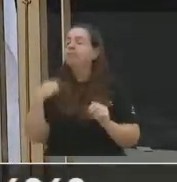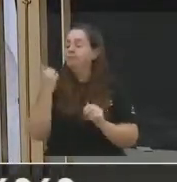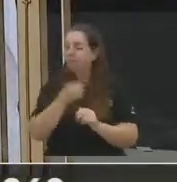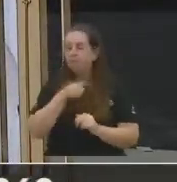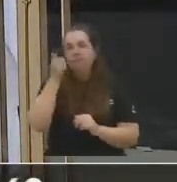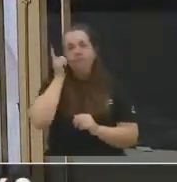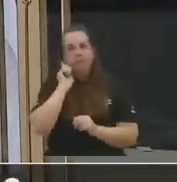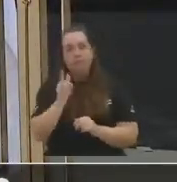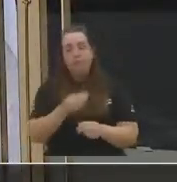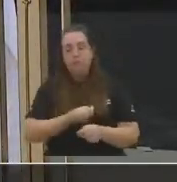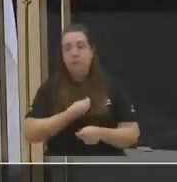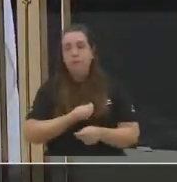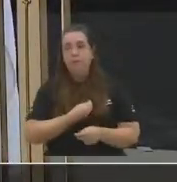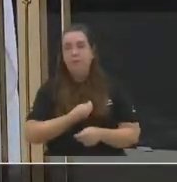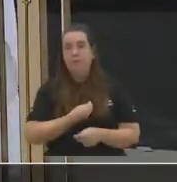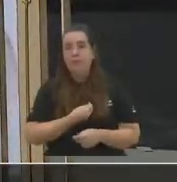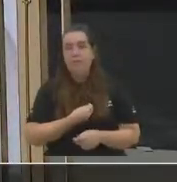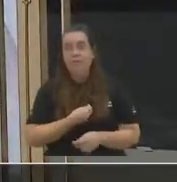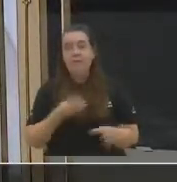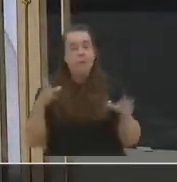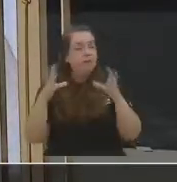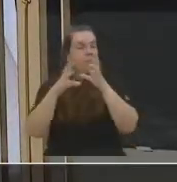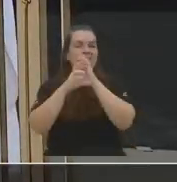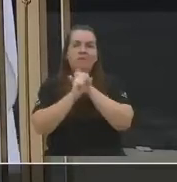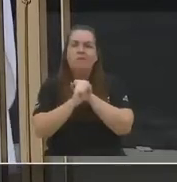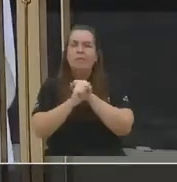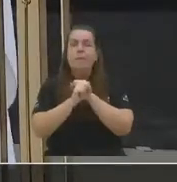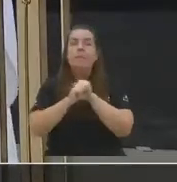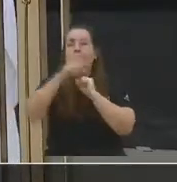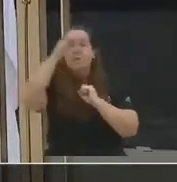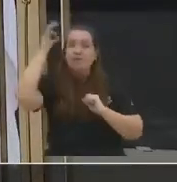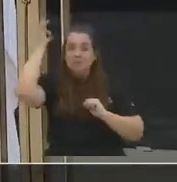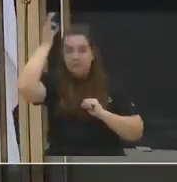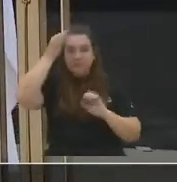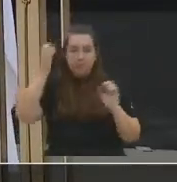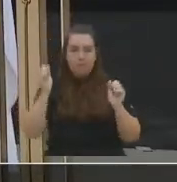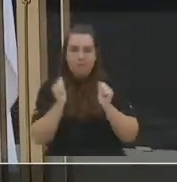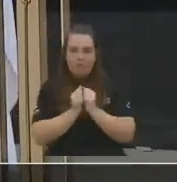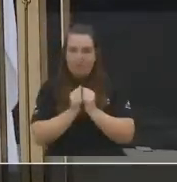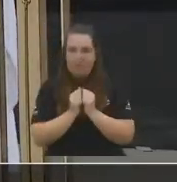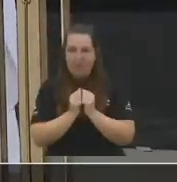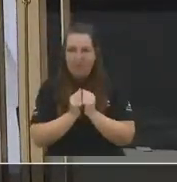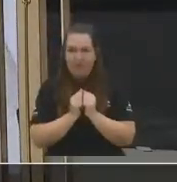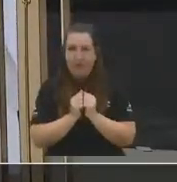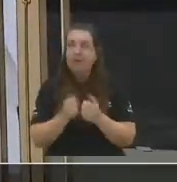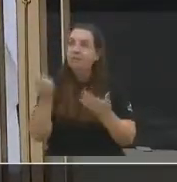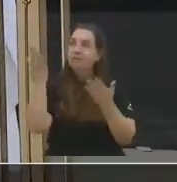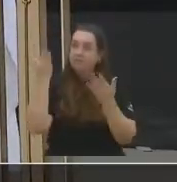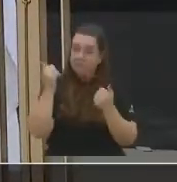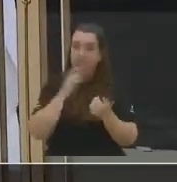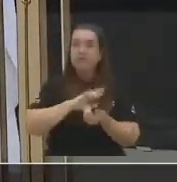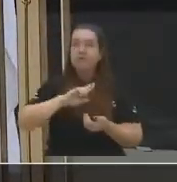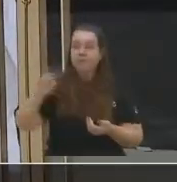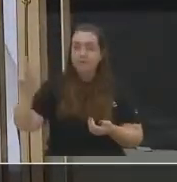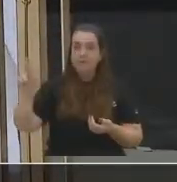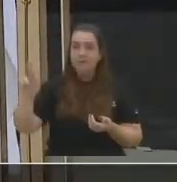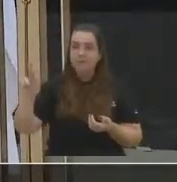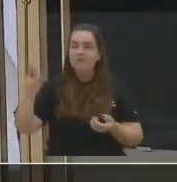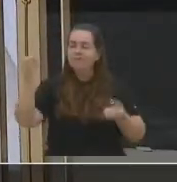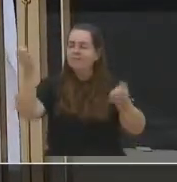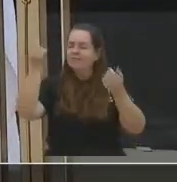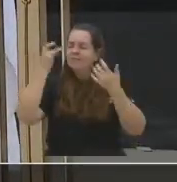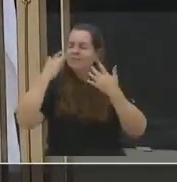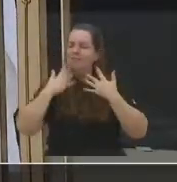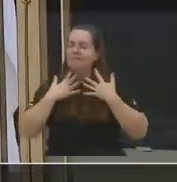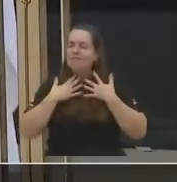possamos viver na plenitude do Espírito Santo. Vinde, Senhor, embriagai-me do